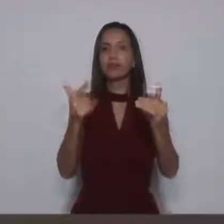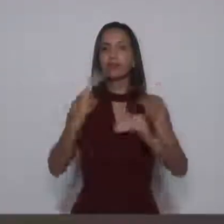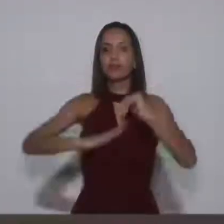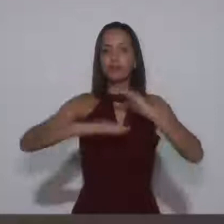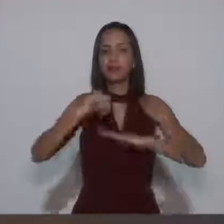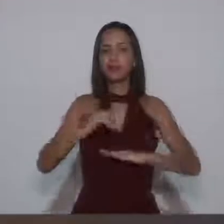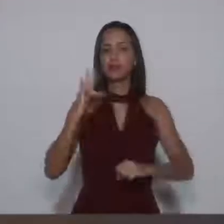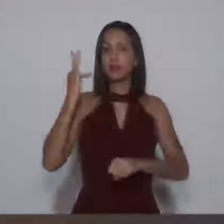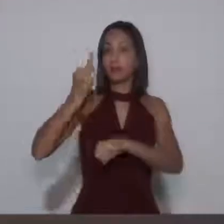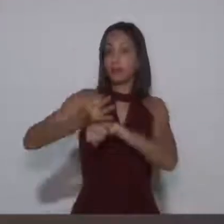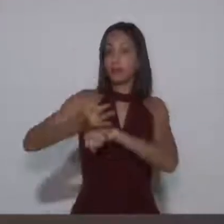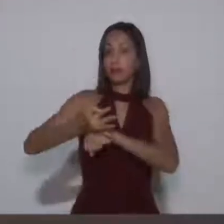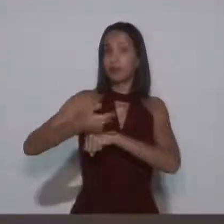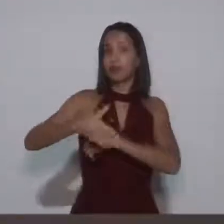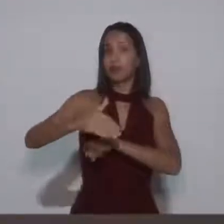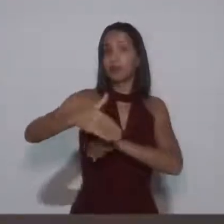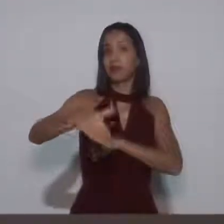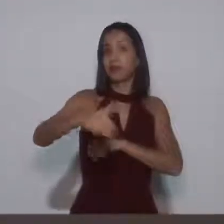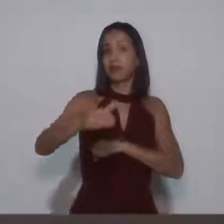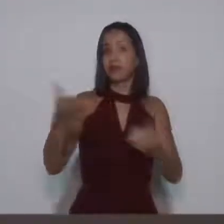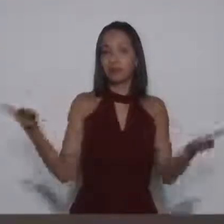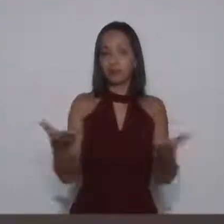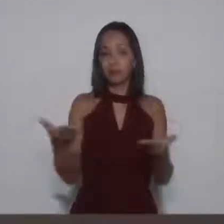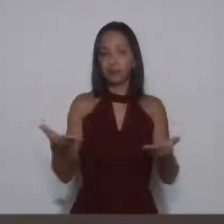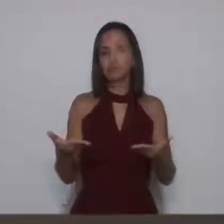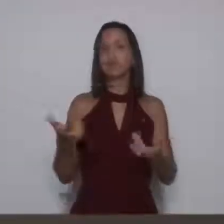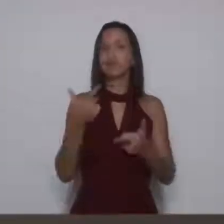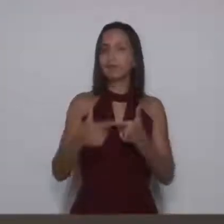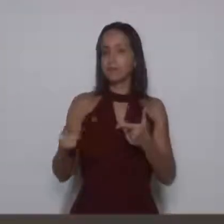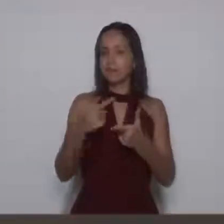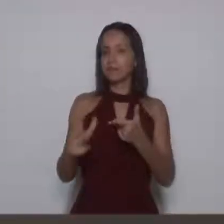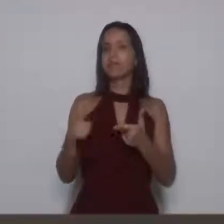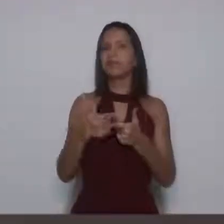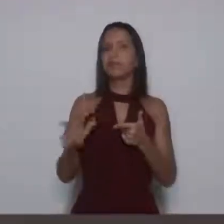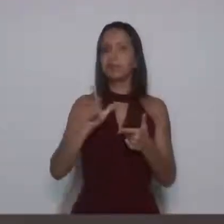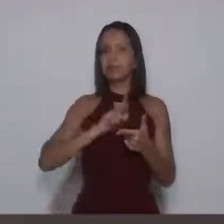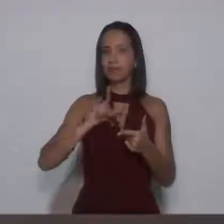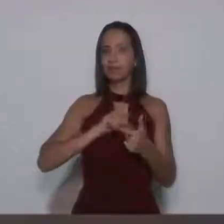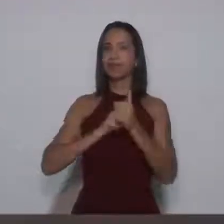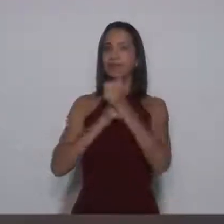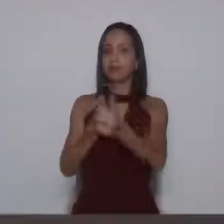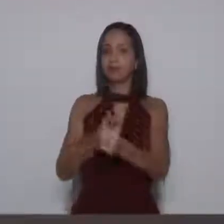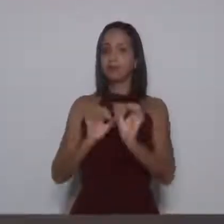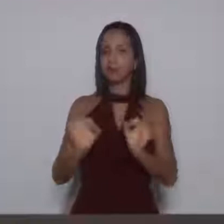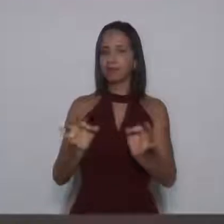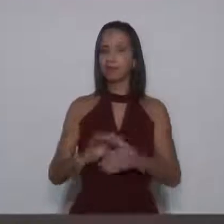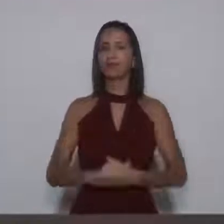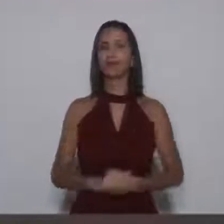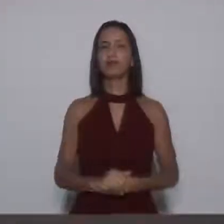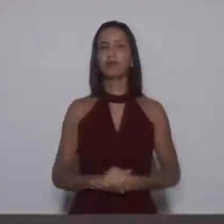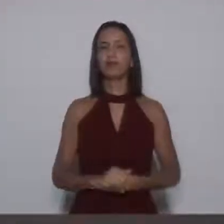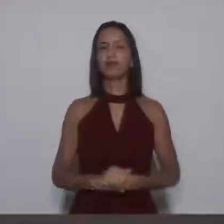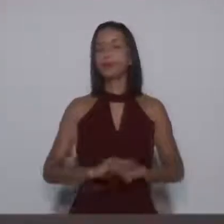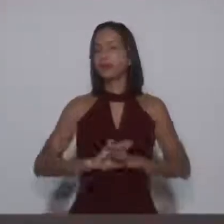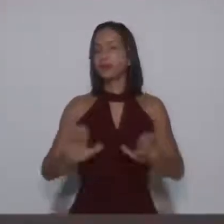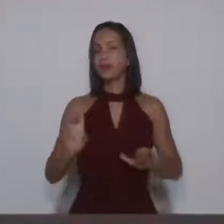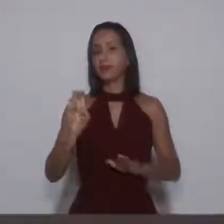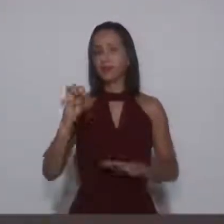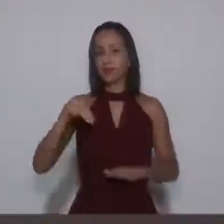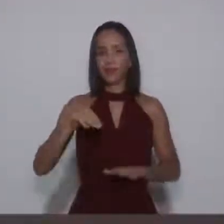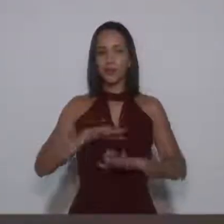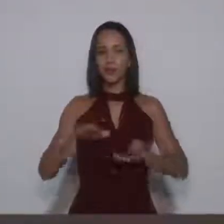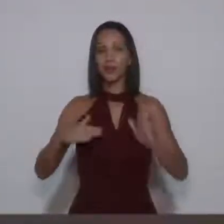nas férias e deixar para fazer agora, causa todos os transtornos que nós acompanhamos, não é? Nos meus últimos 5